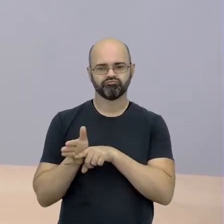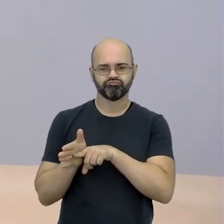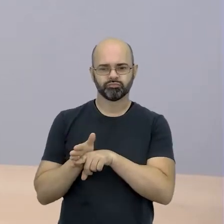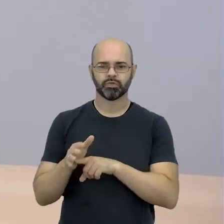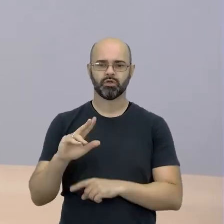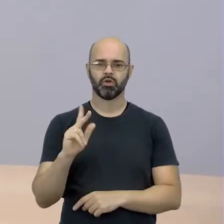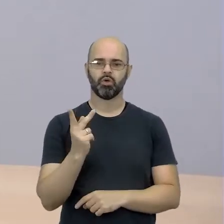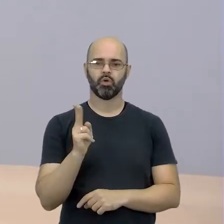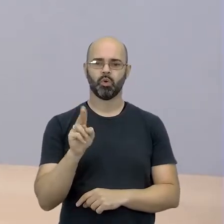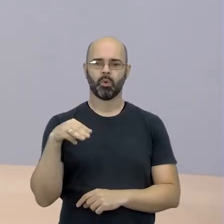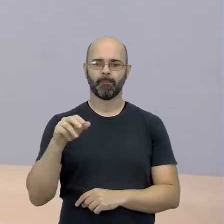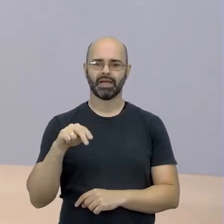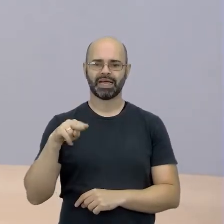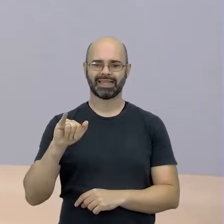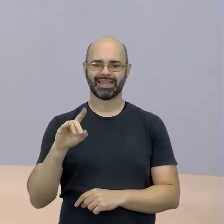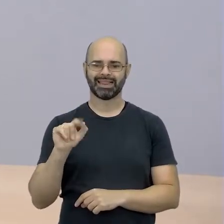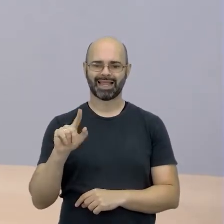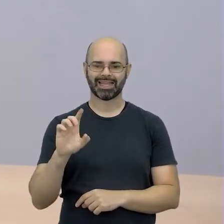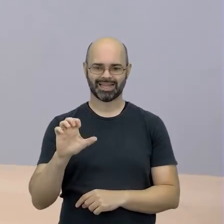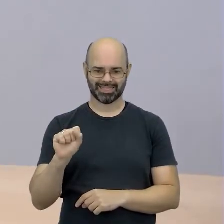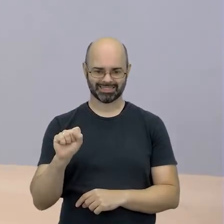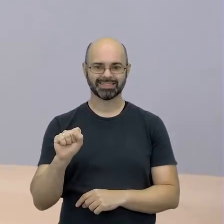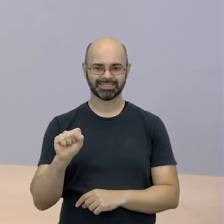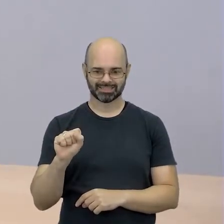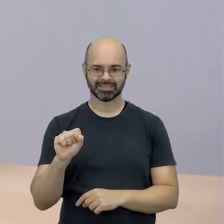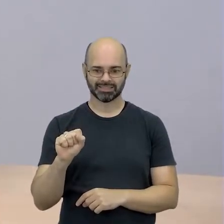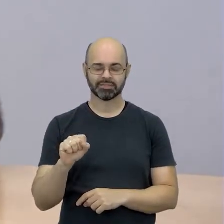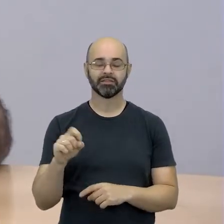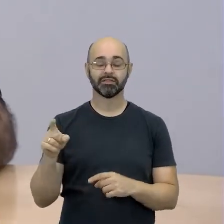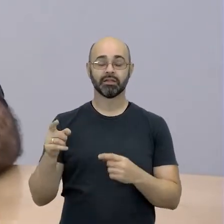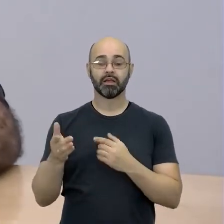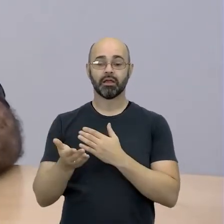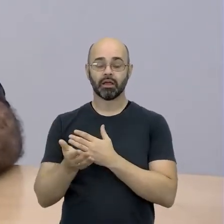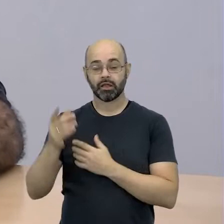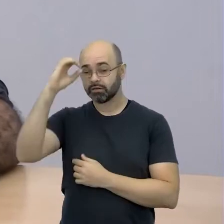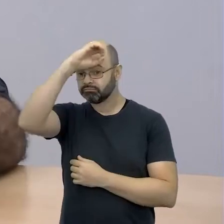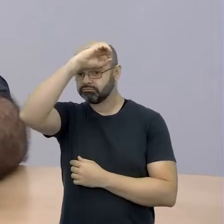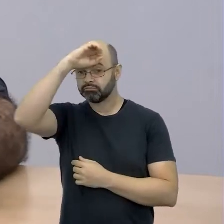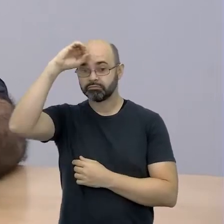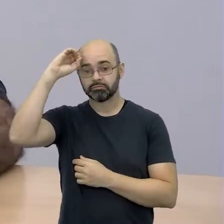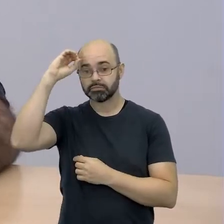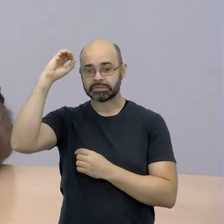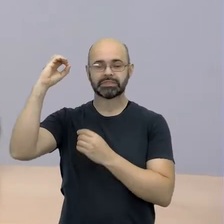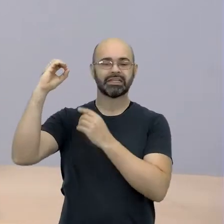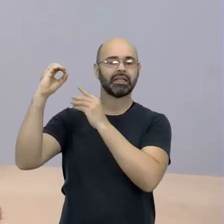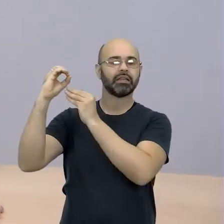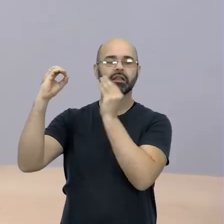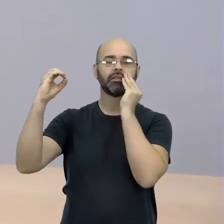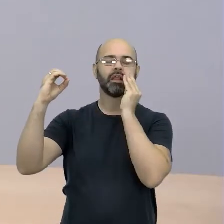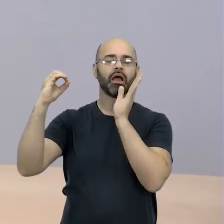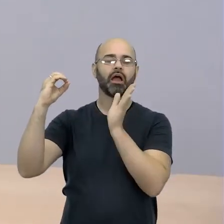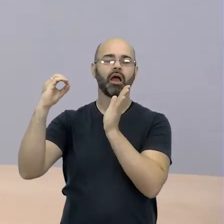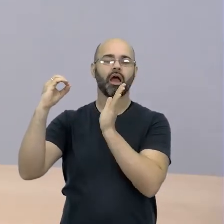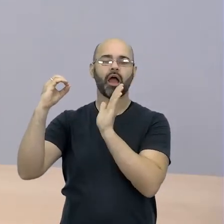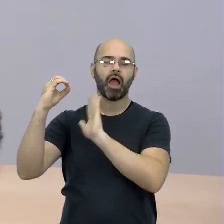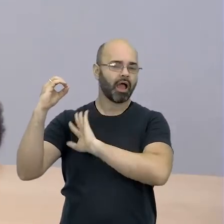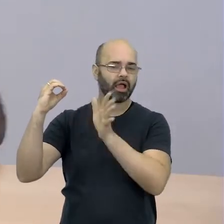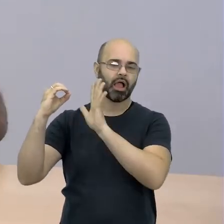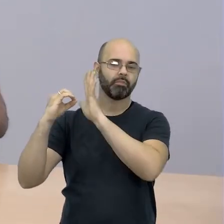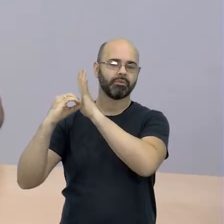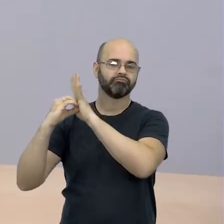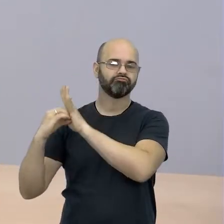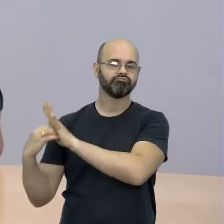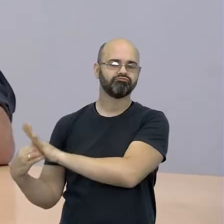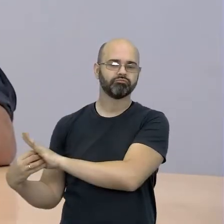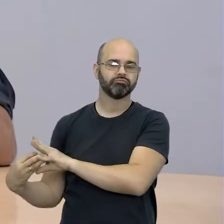a gente ultrapasse essa fase alienante, que inclusive nessa fase de